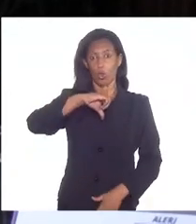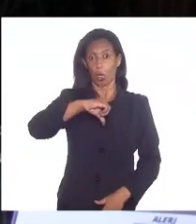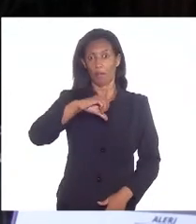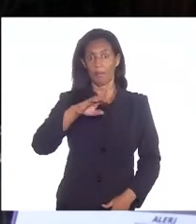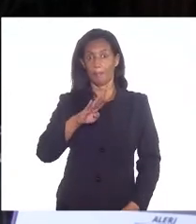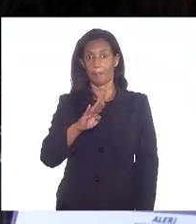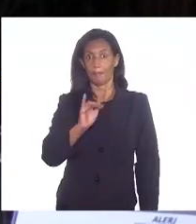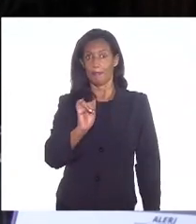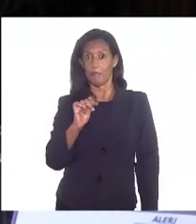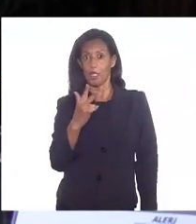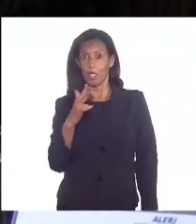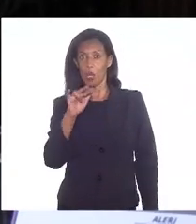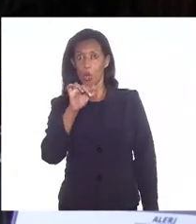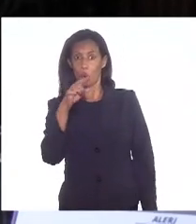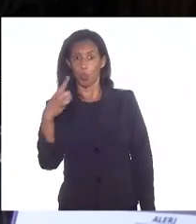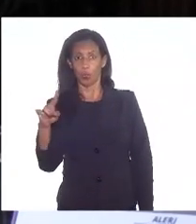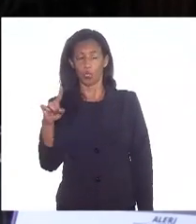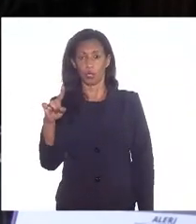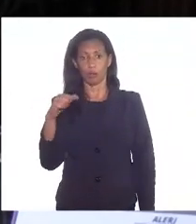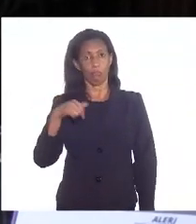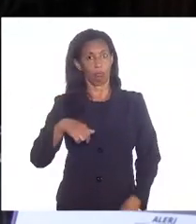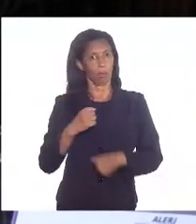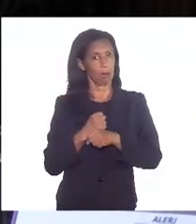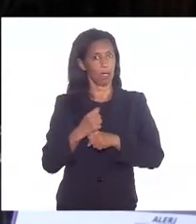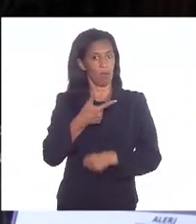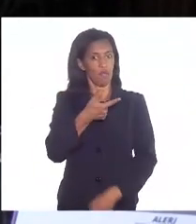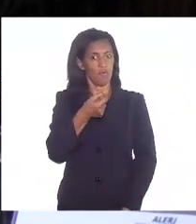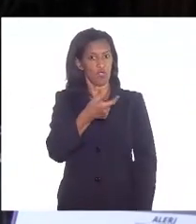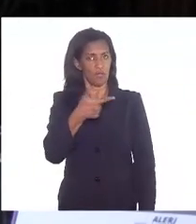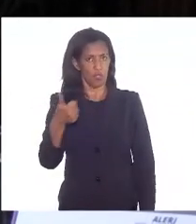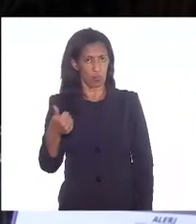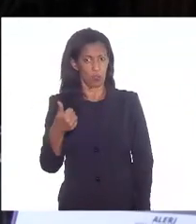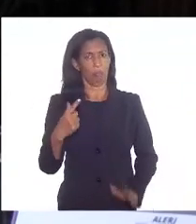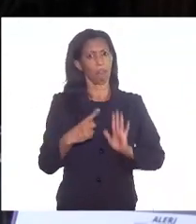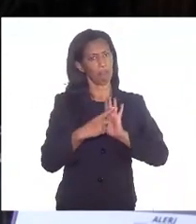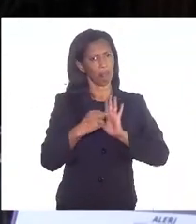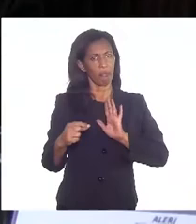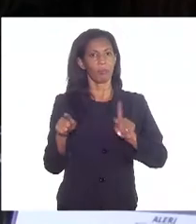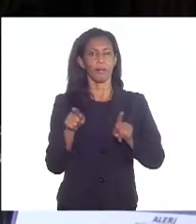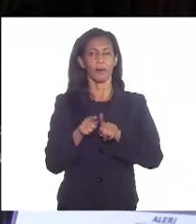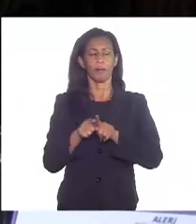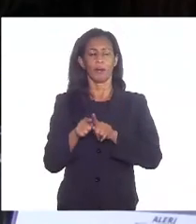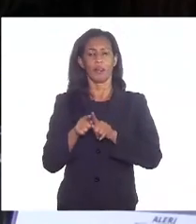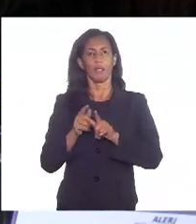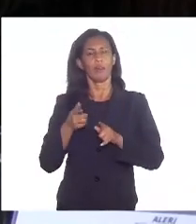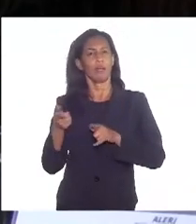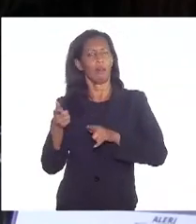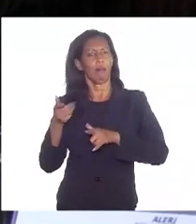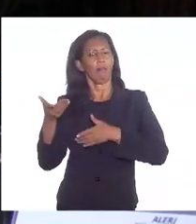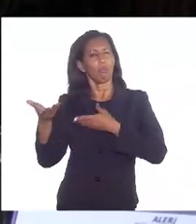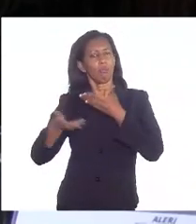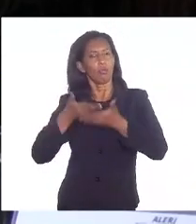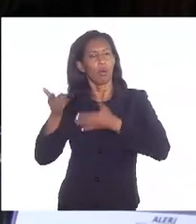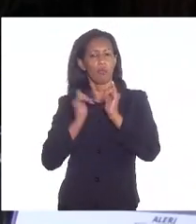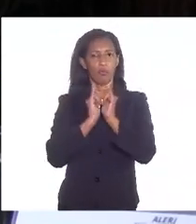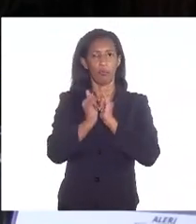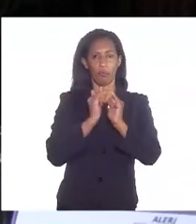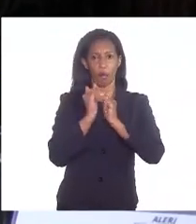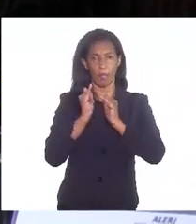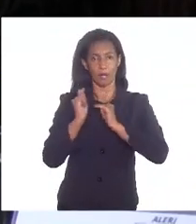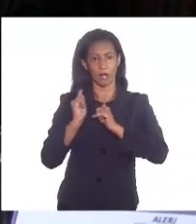bilhões neste ano. Destaco também que a troca de informações e os programas